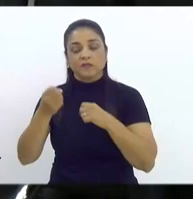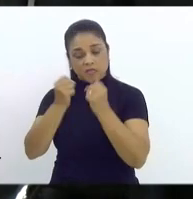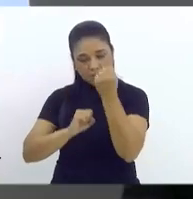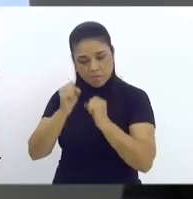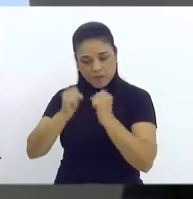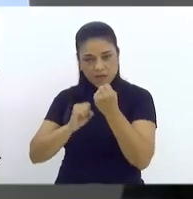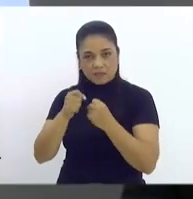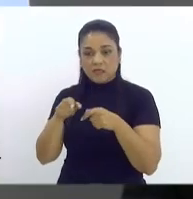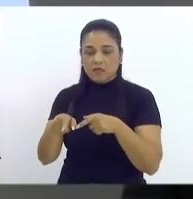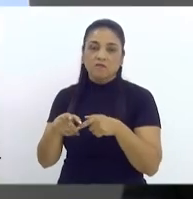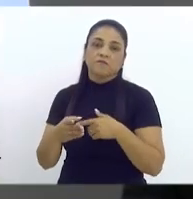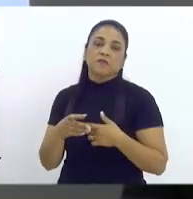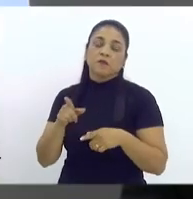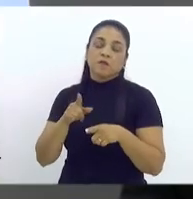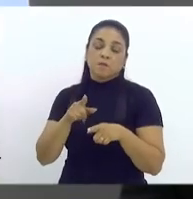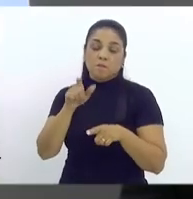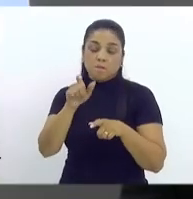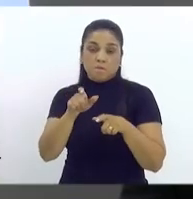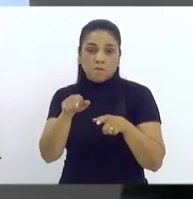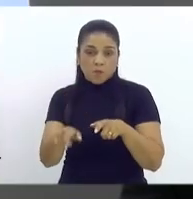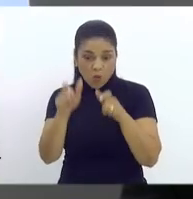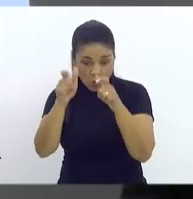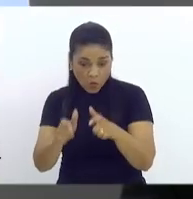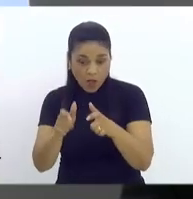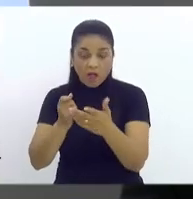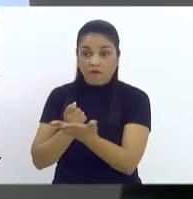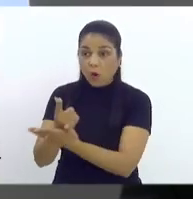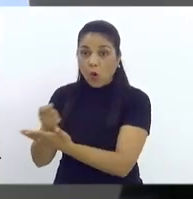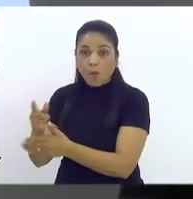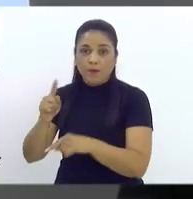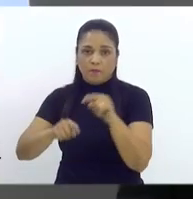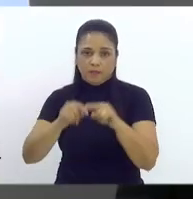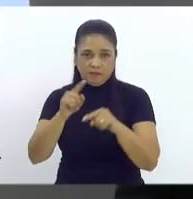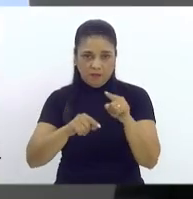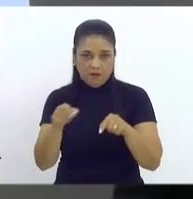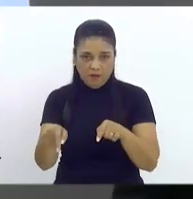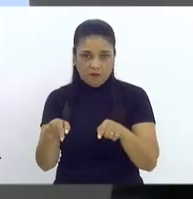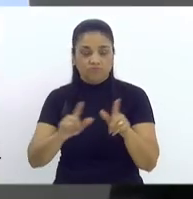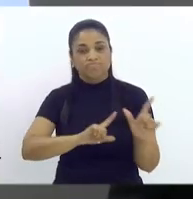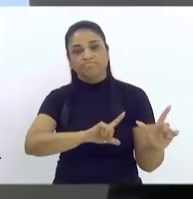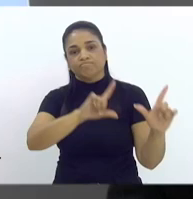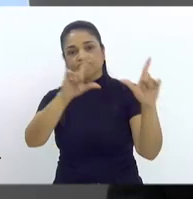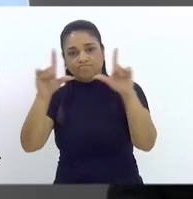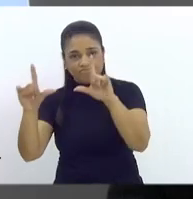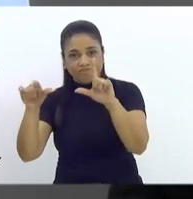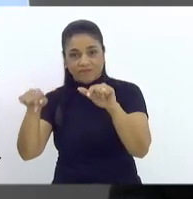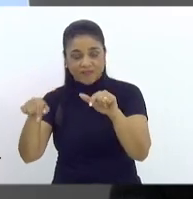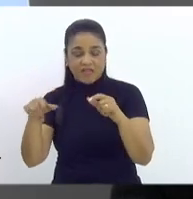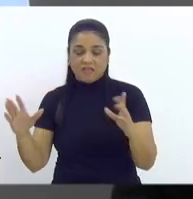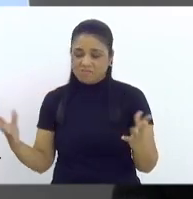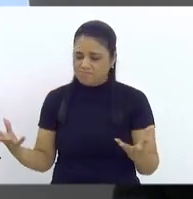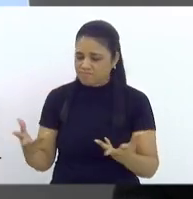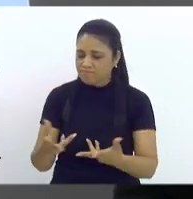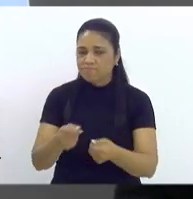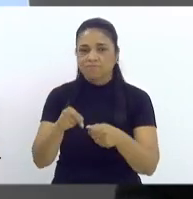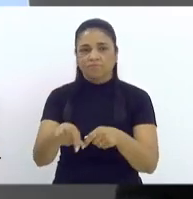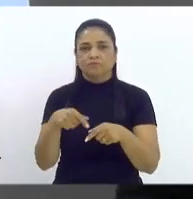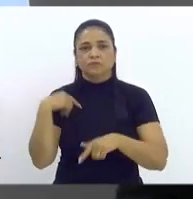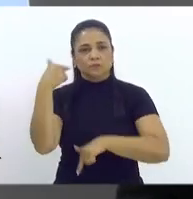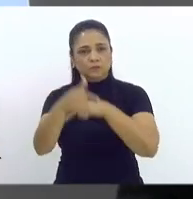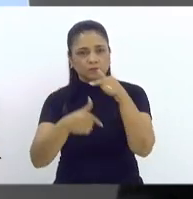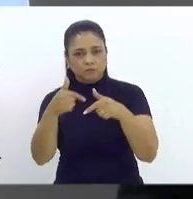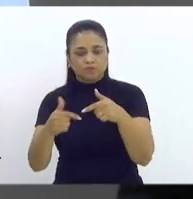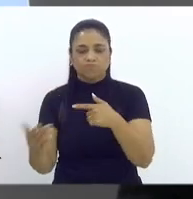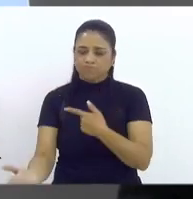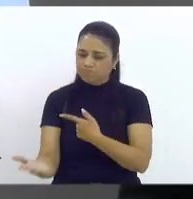empresa-fornecedor. É uma preocupação só pela excelência do serviço, a segurança dos nossos colaboradores,